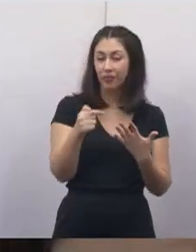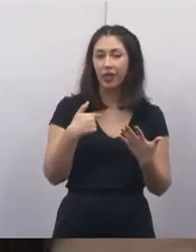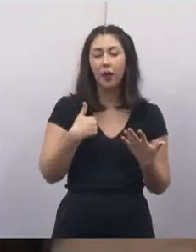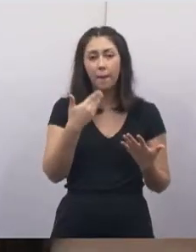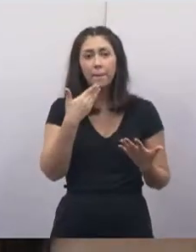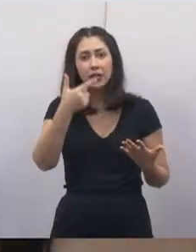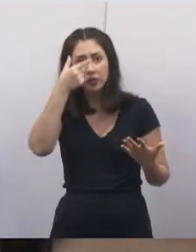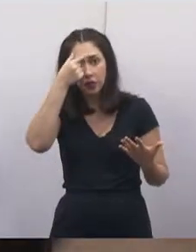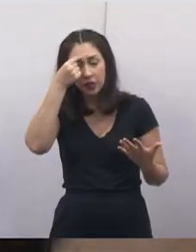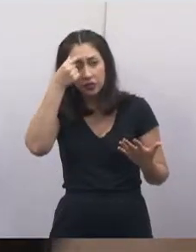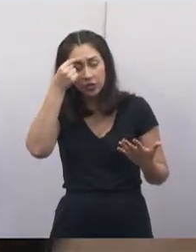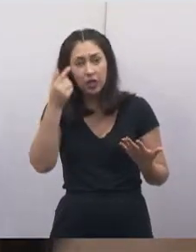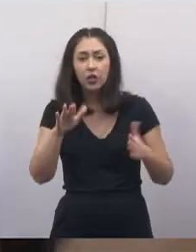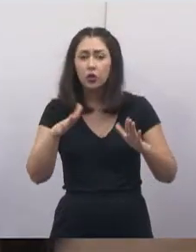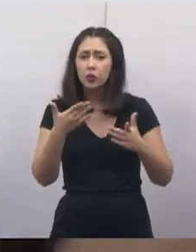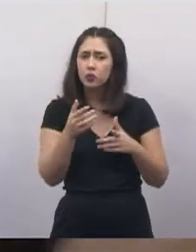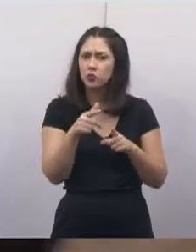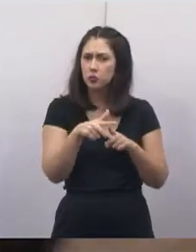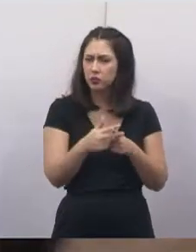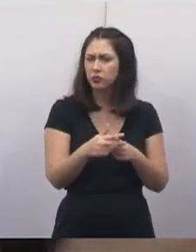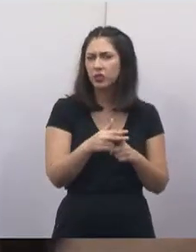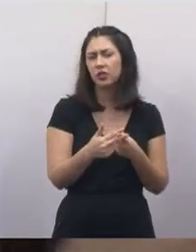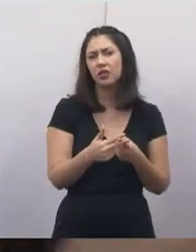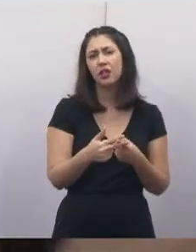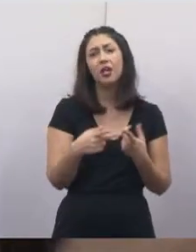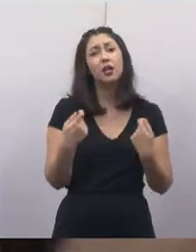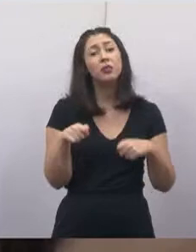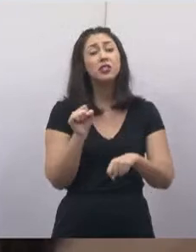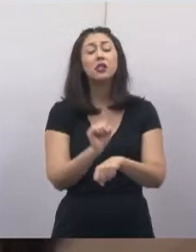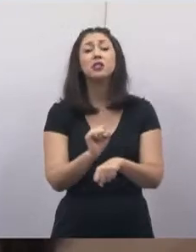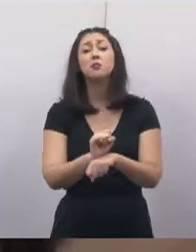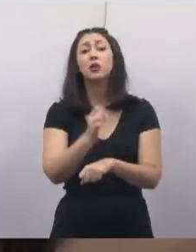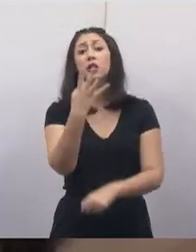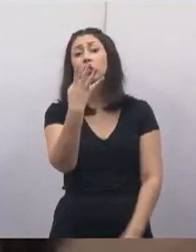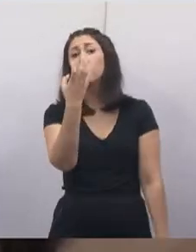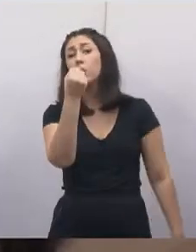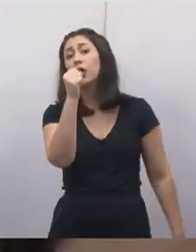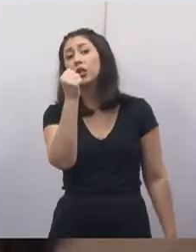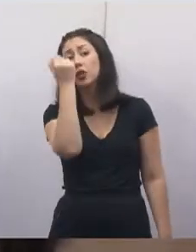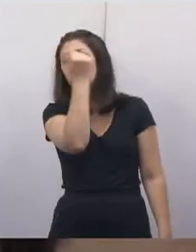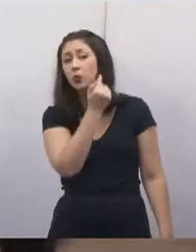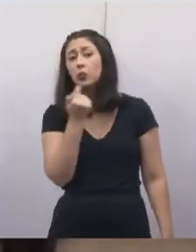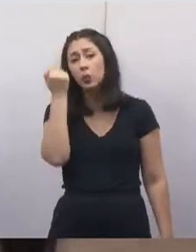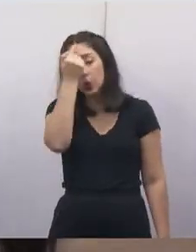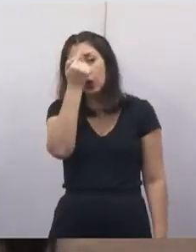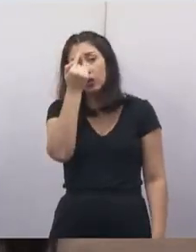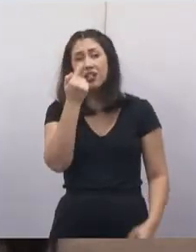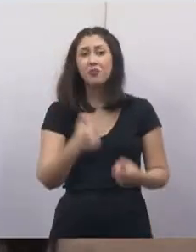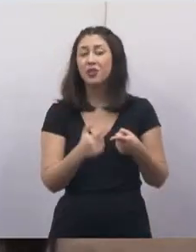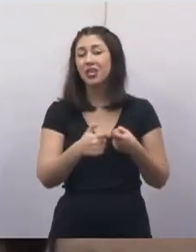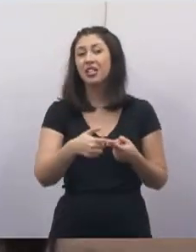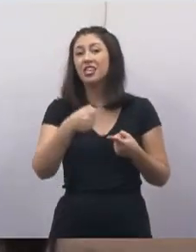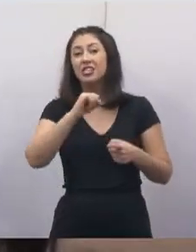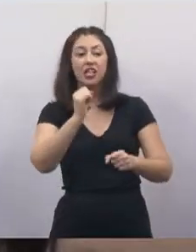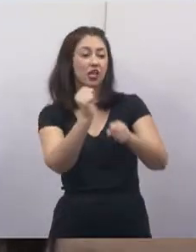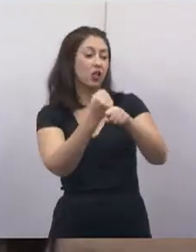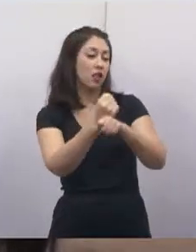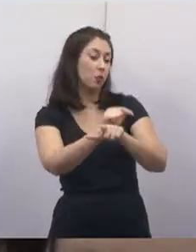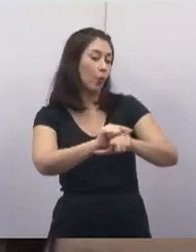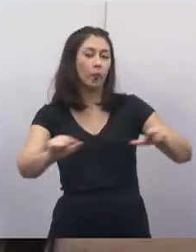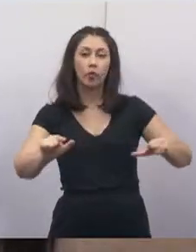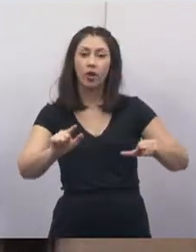Sazak que quando for fazer, pelo menos daí 48 horas para passar o ônibus em cima do asfalto, senão não adianta fazer as coisas